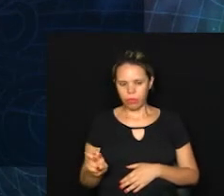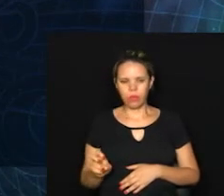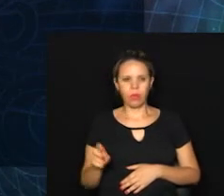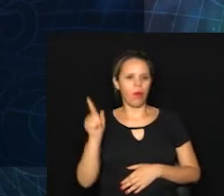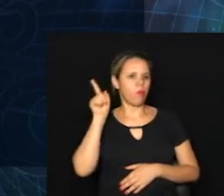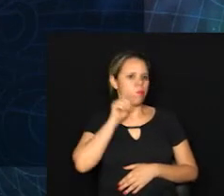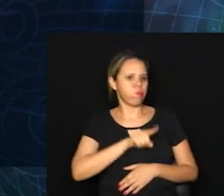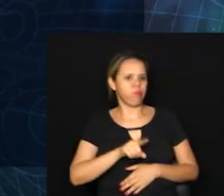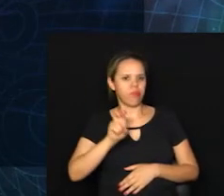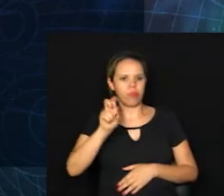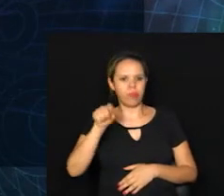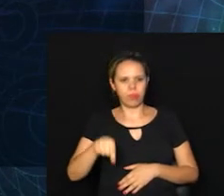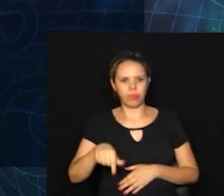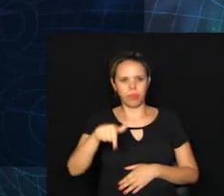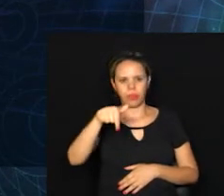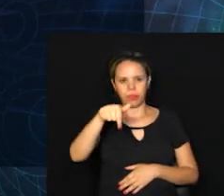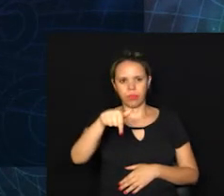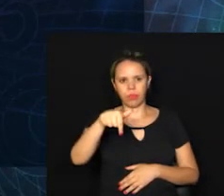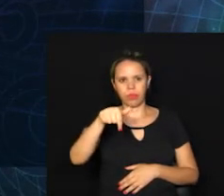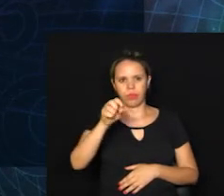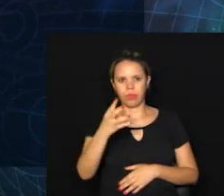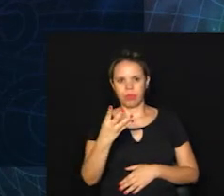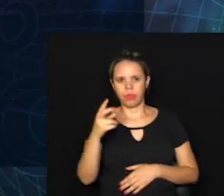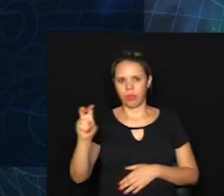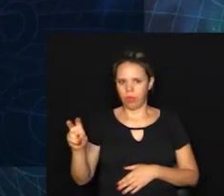5.785, Americana, com